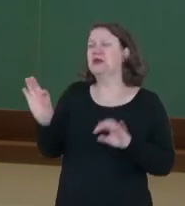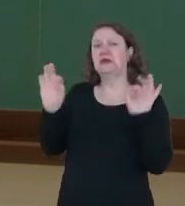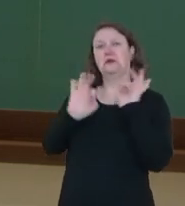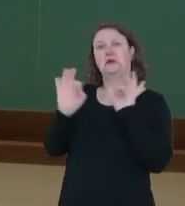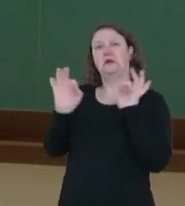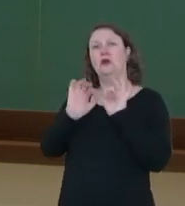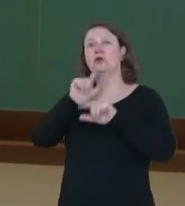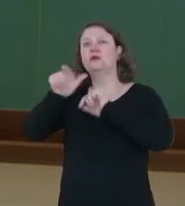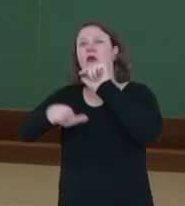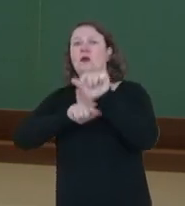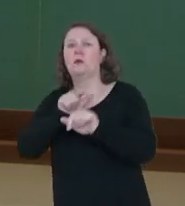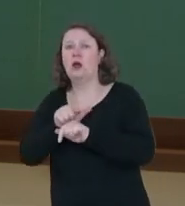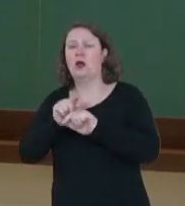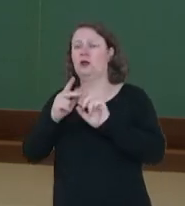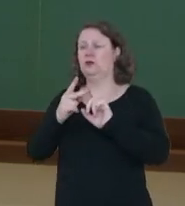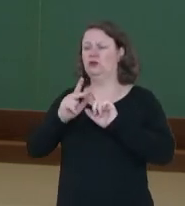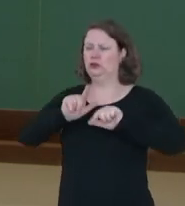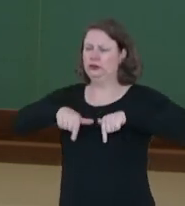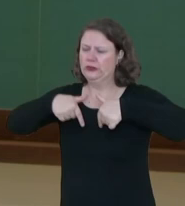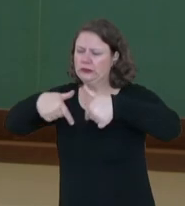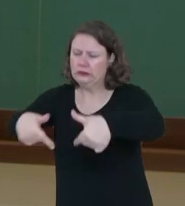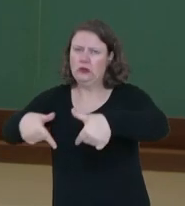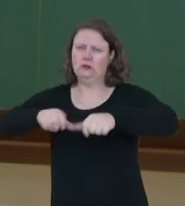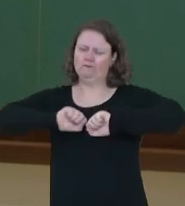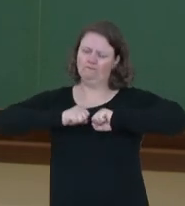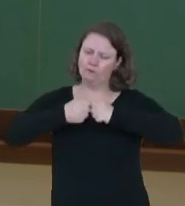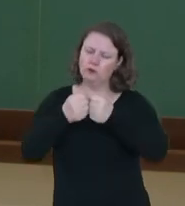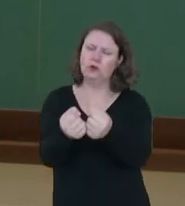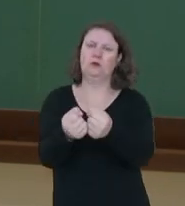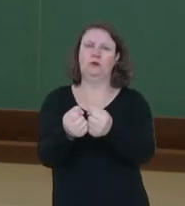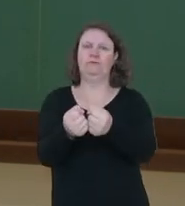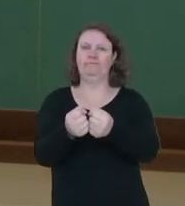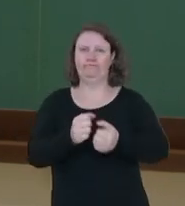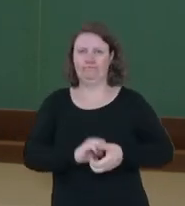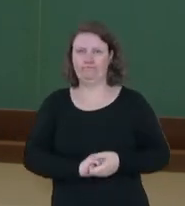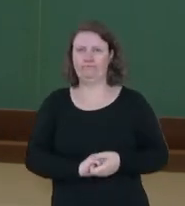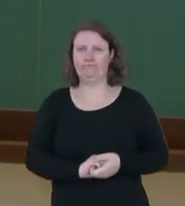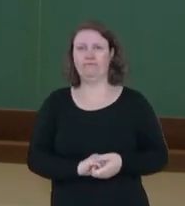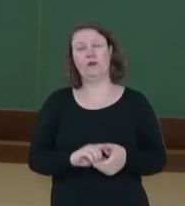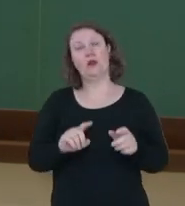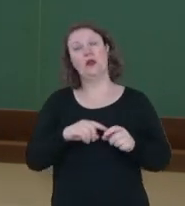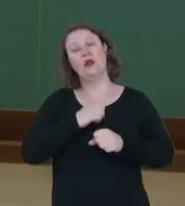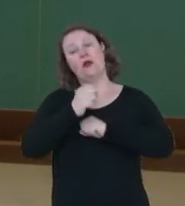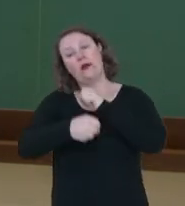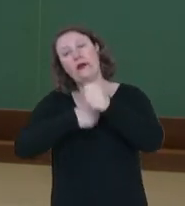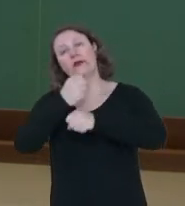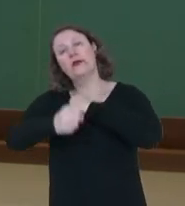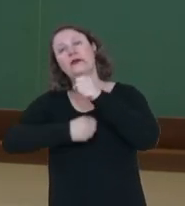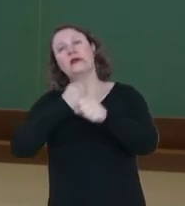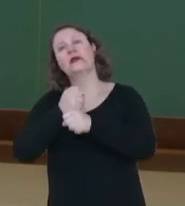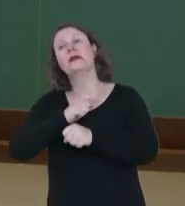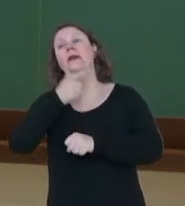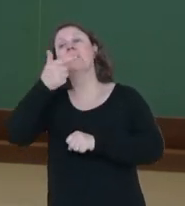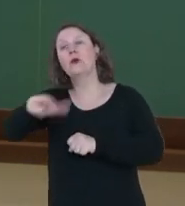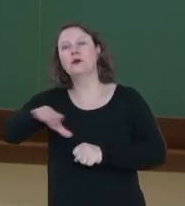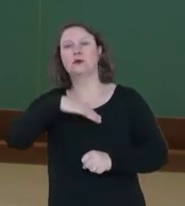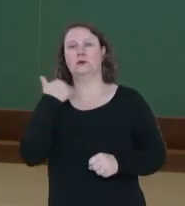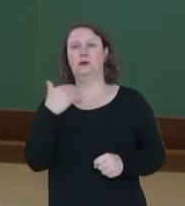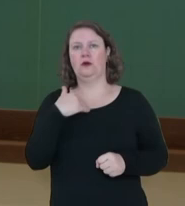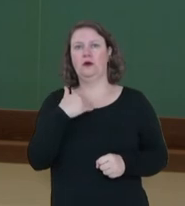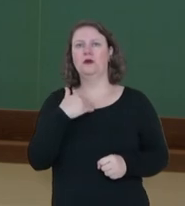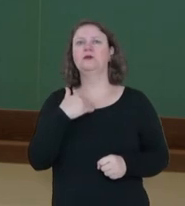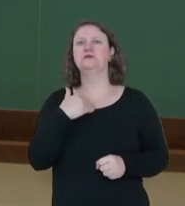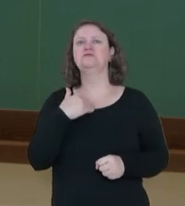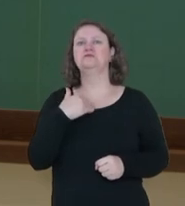que todo o seu esforço, todo o seu trabalho foi reconhecido. Mas é de extrema importância todo o seu trabalho.